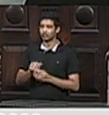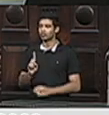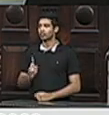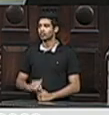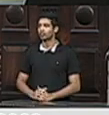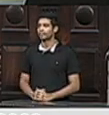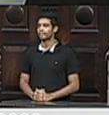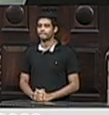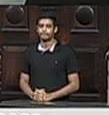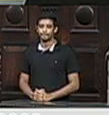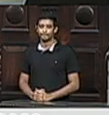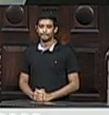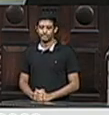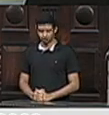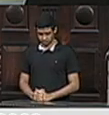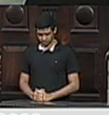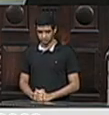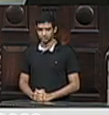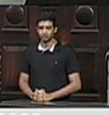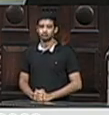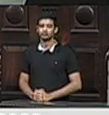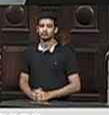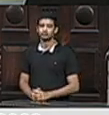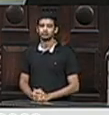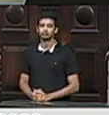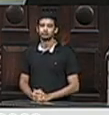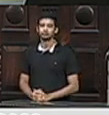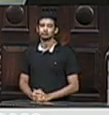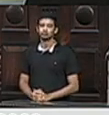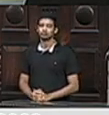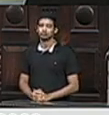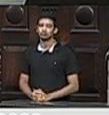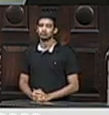Venceu favorável. Pela mesa diretora, deputado Marcos Vinícius.